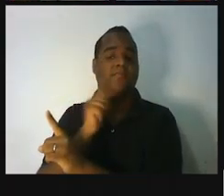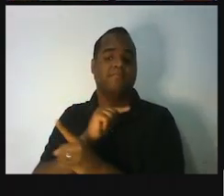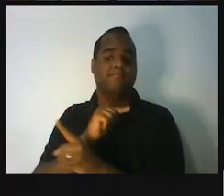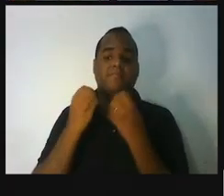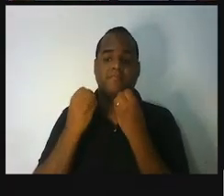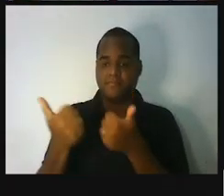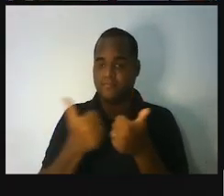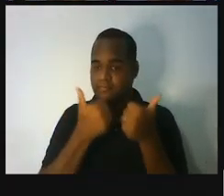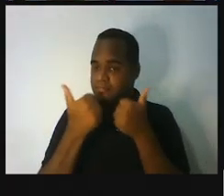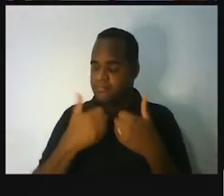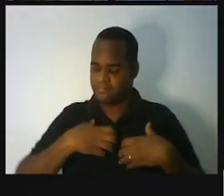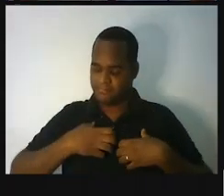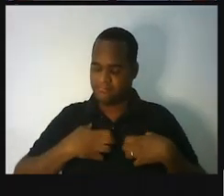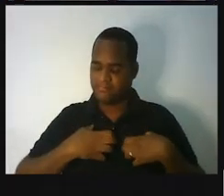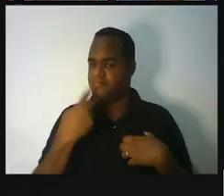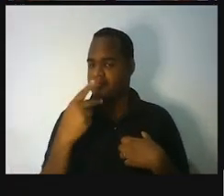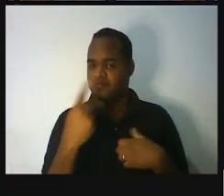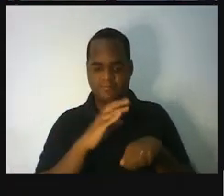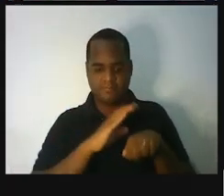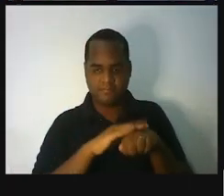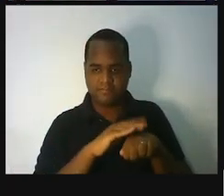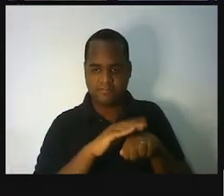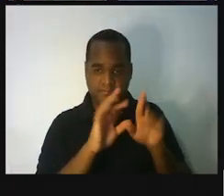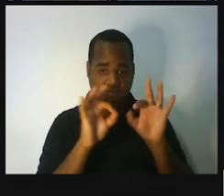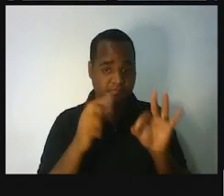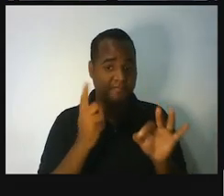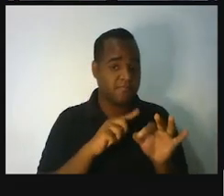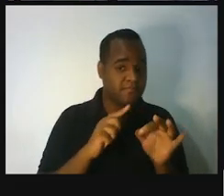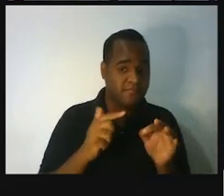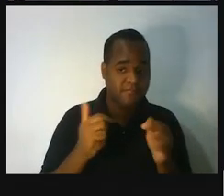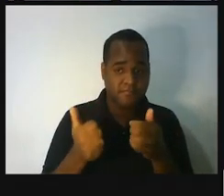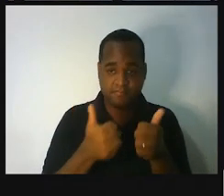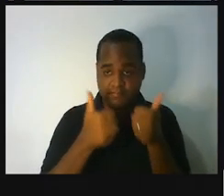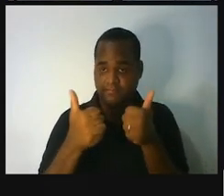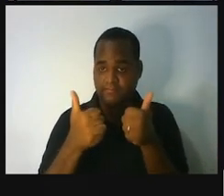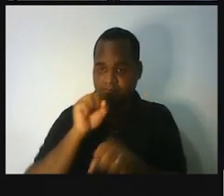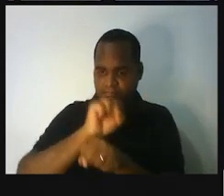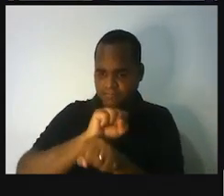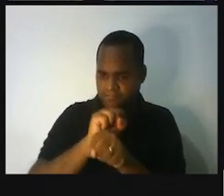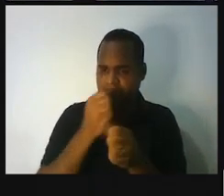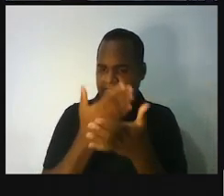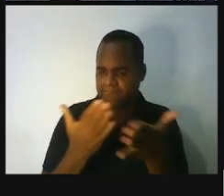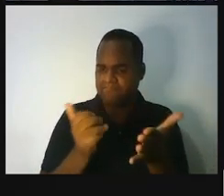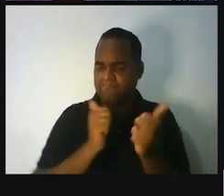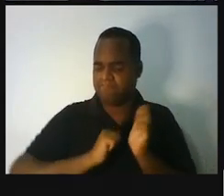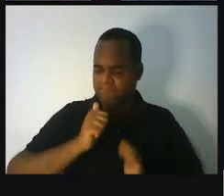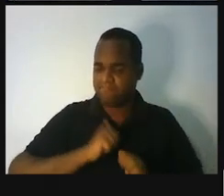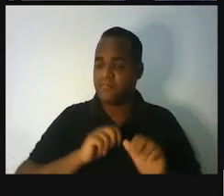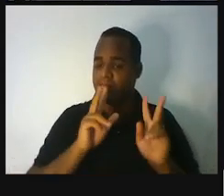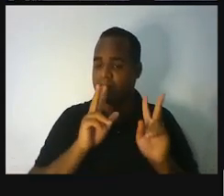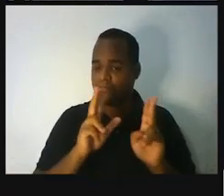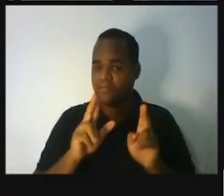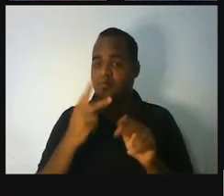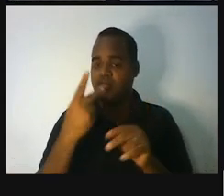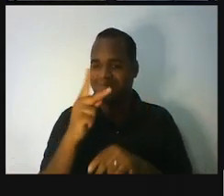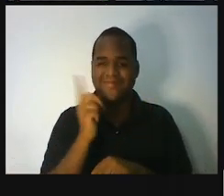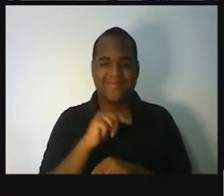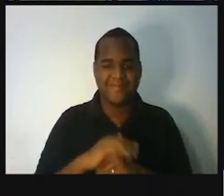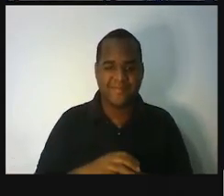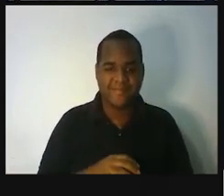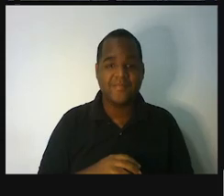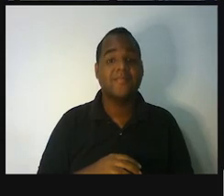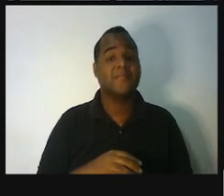Que fazia sentido a gente fazer alguma coisa aí? Bom, eu espero que sim, tá bom? Espero